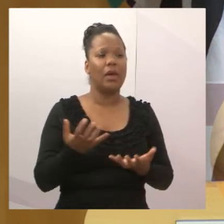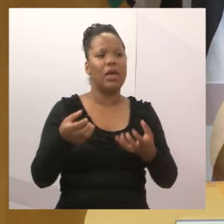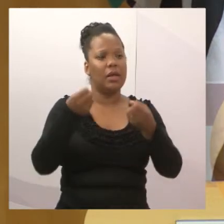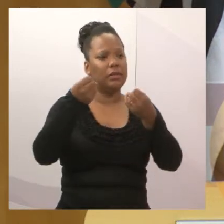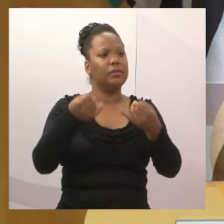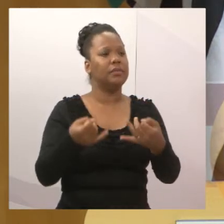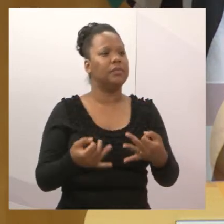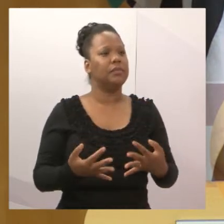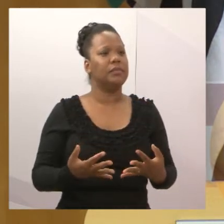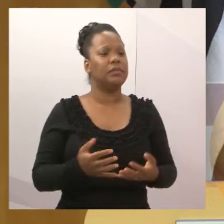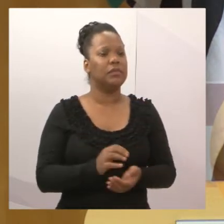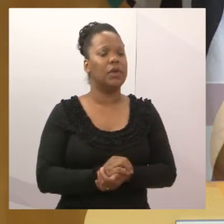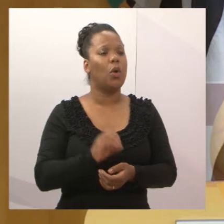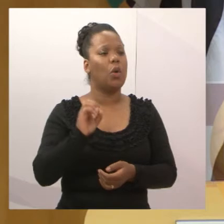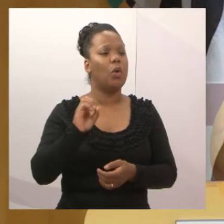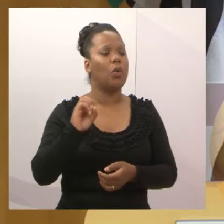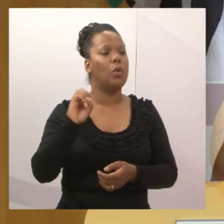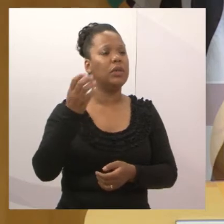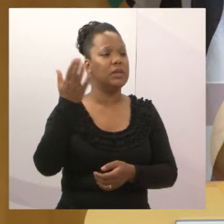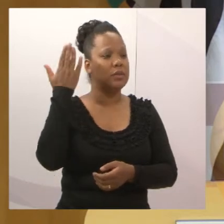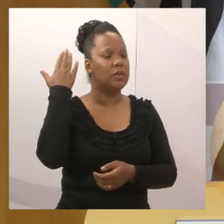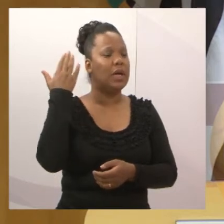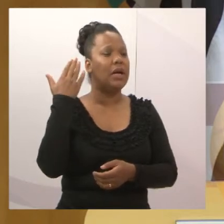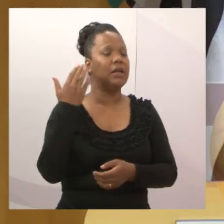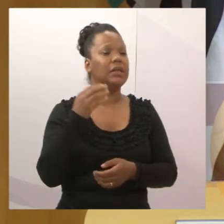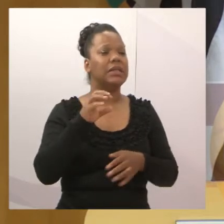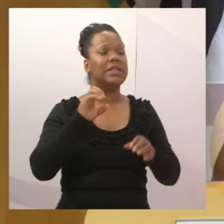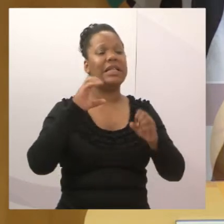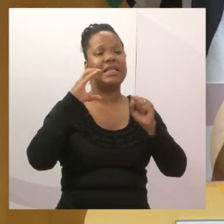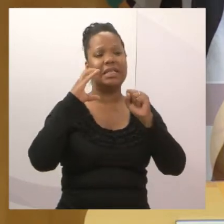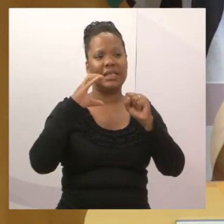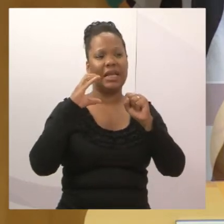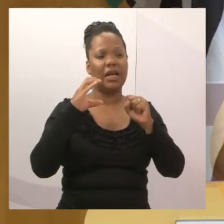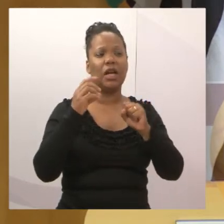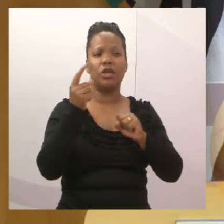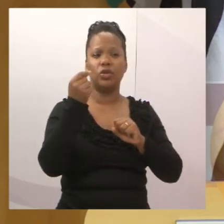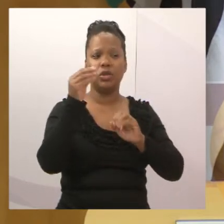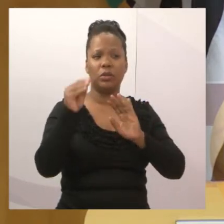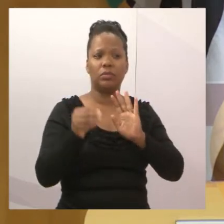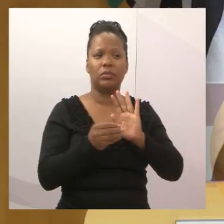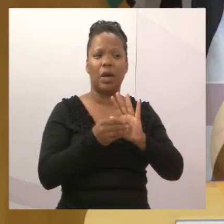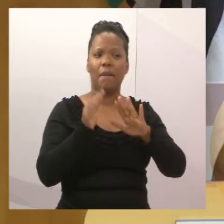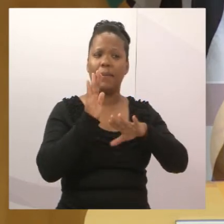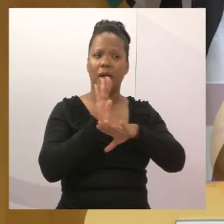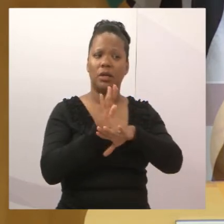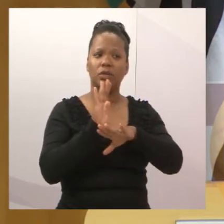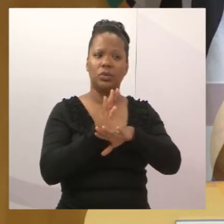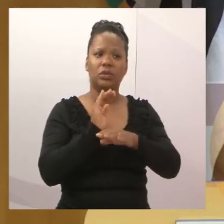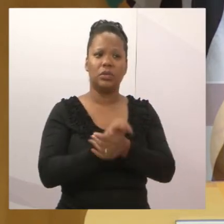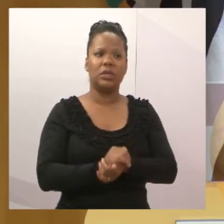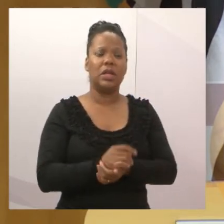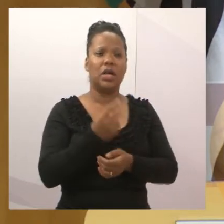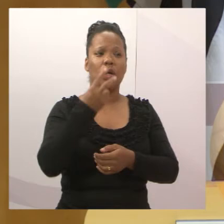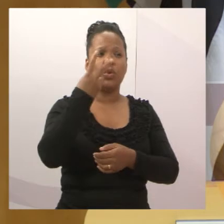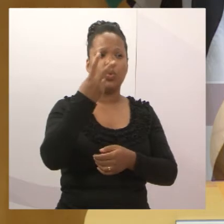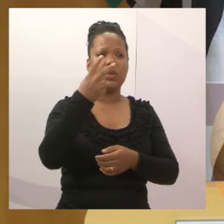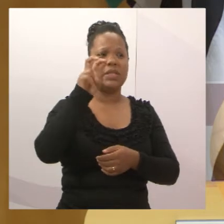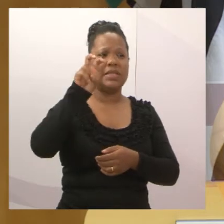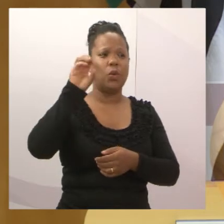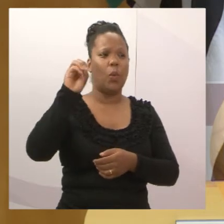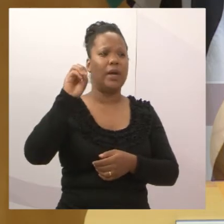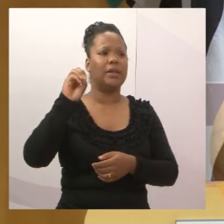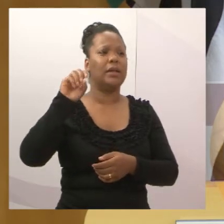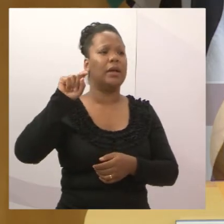aqui, um fato que aconteceu na Santa Casa, e a gente ajuda muito, inclusive das minhas emendas impositivas agora, estou designando 250 mil reais para a